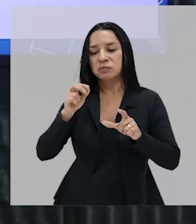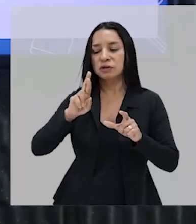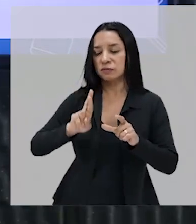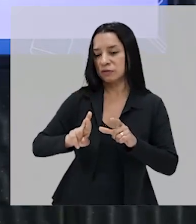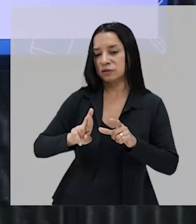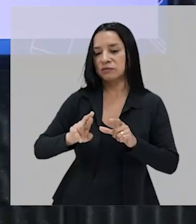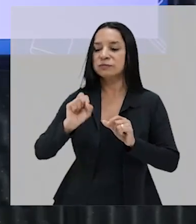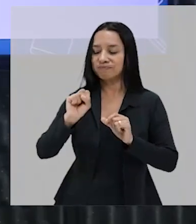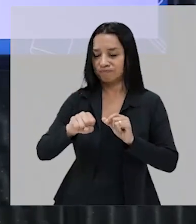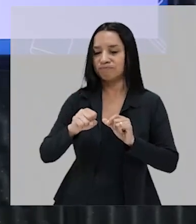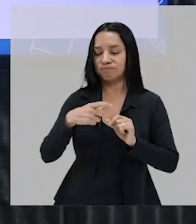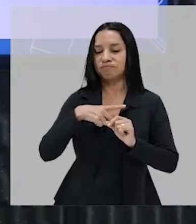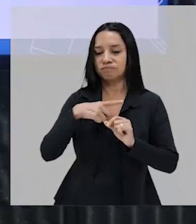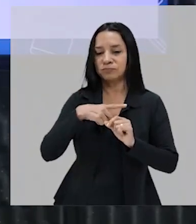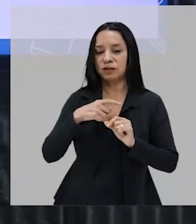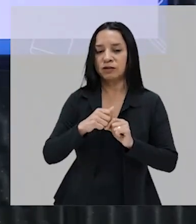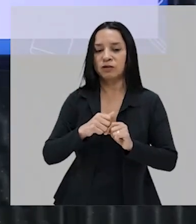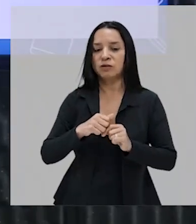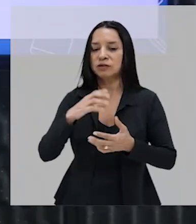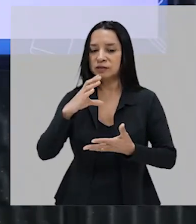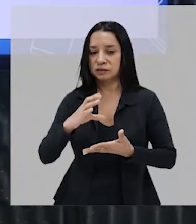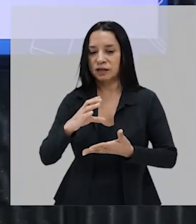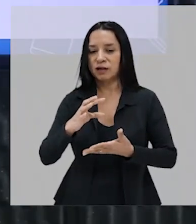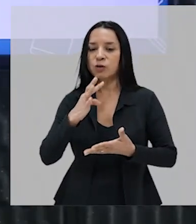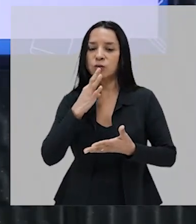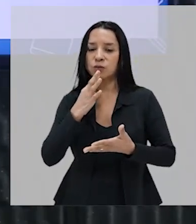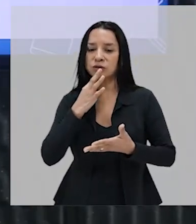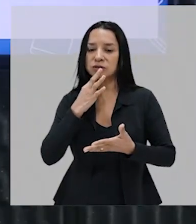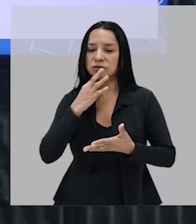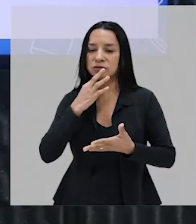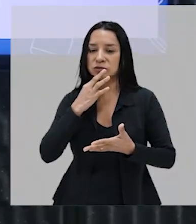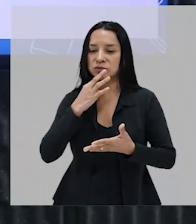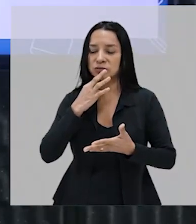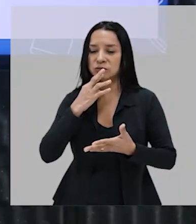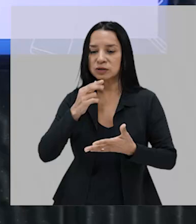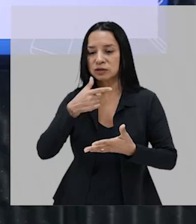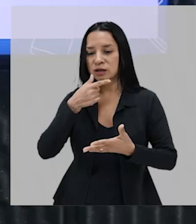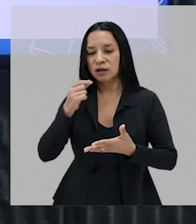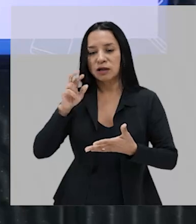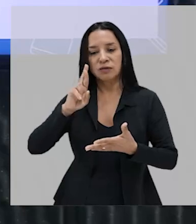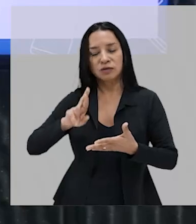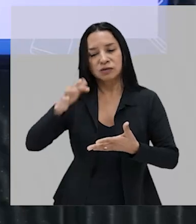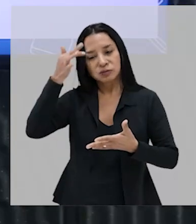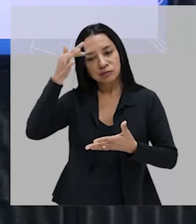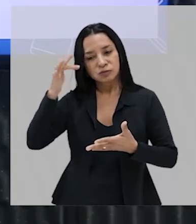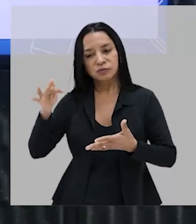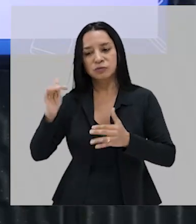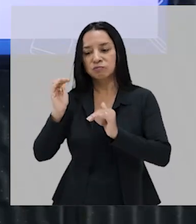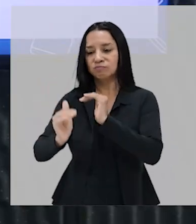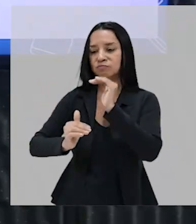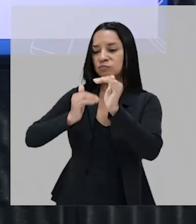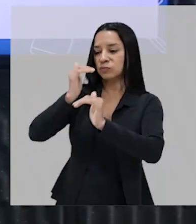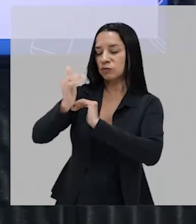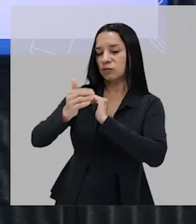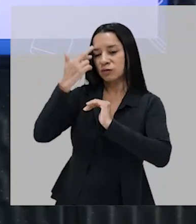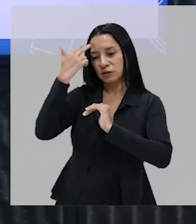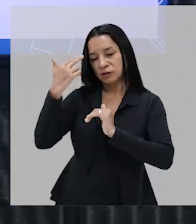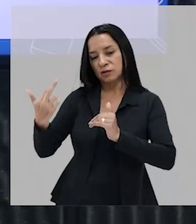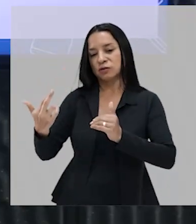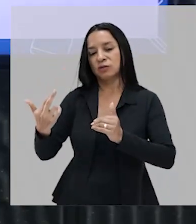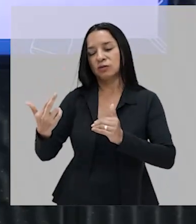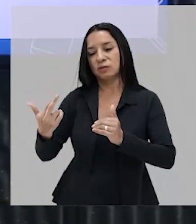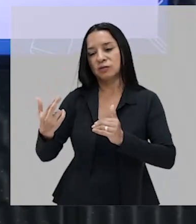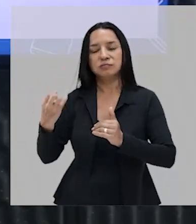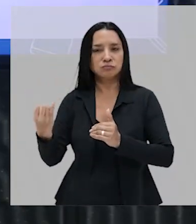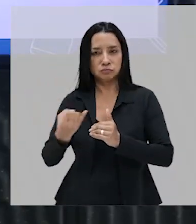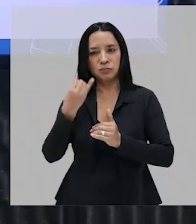reflexiva, sim. Letra C, conhecimento das reflexões filosóficas já desenvolvidas na história. É importante,